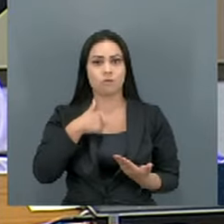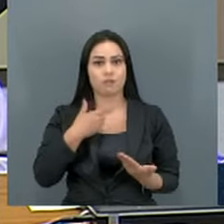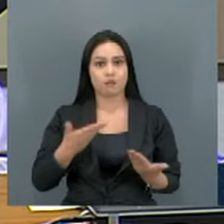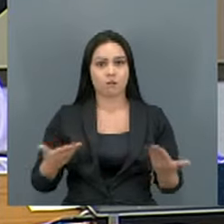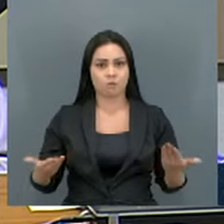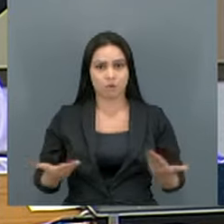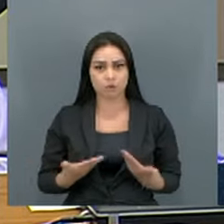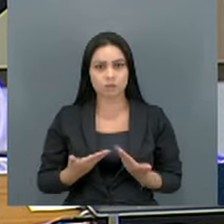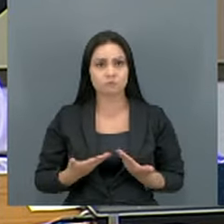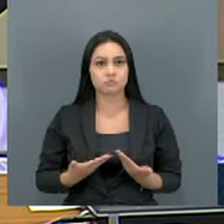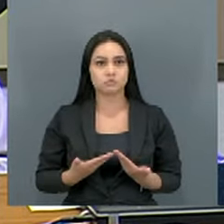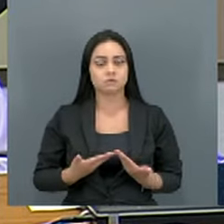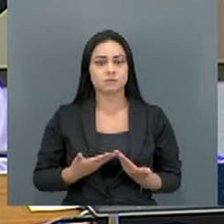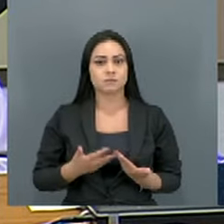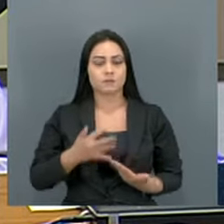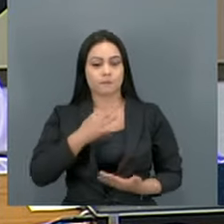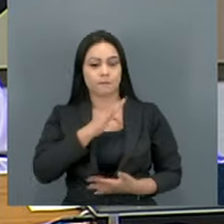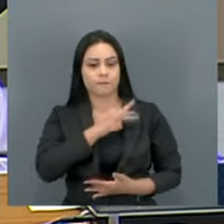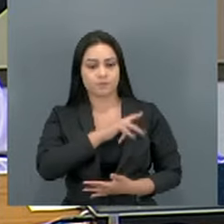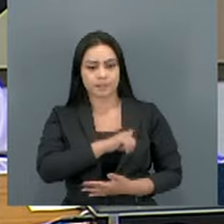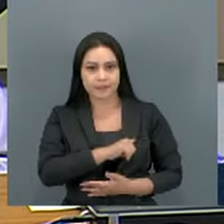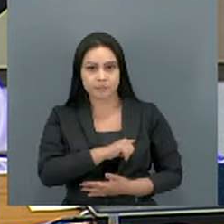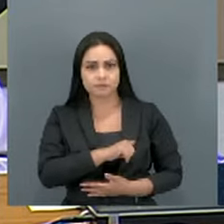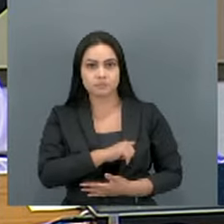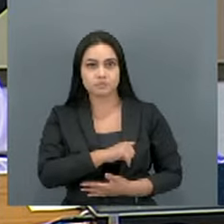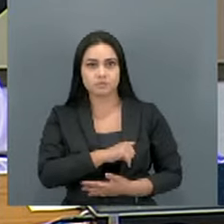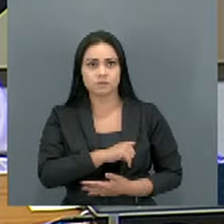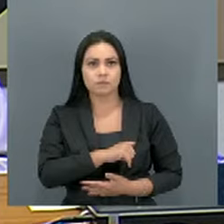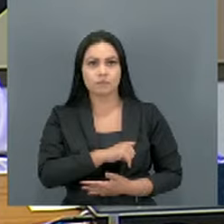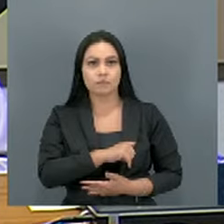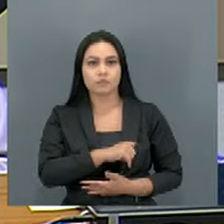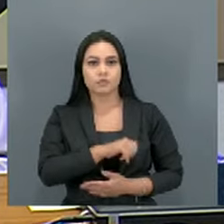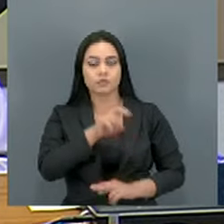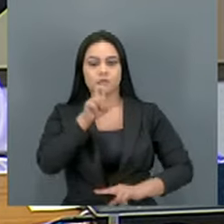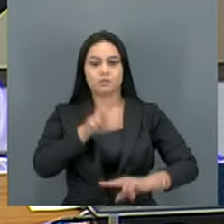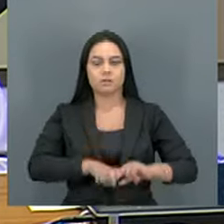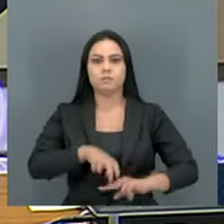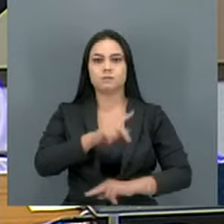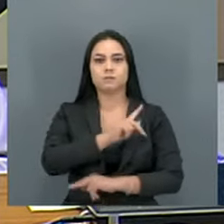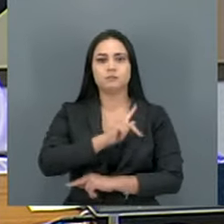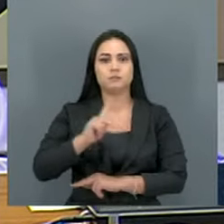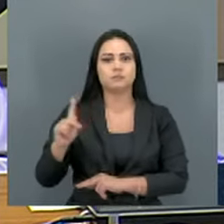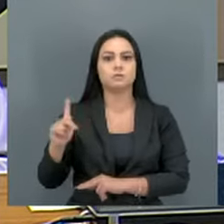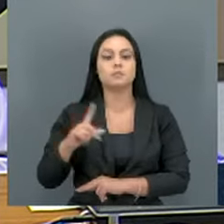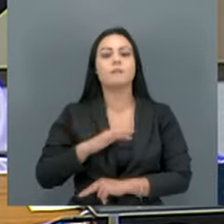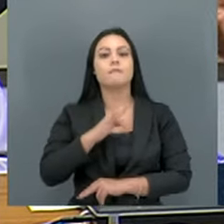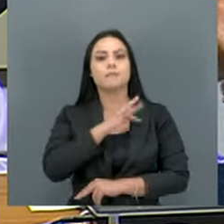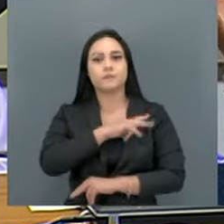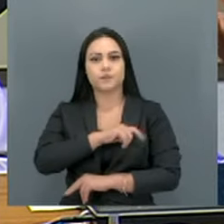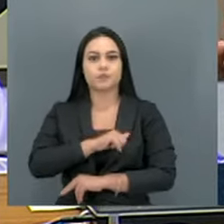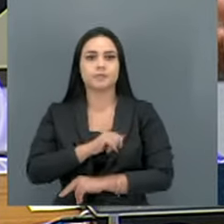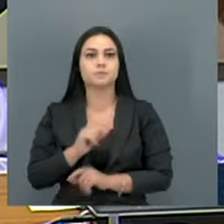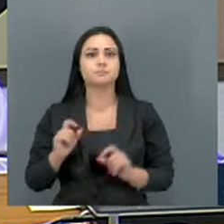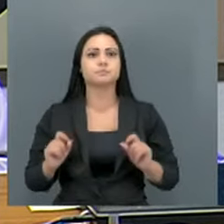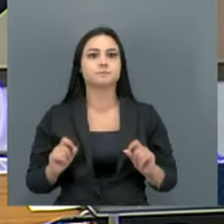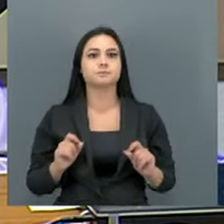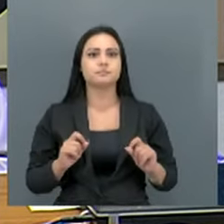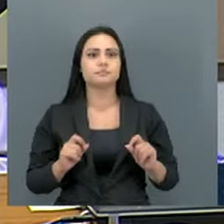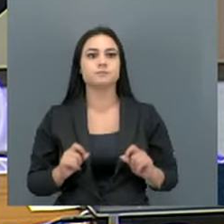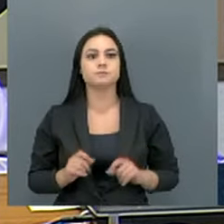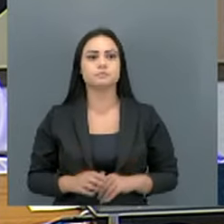hoje, agora, a FUNAI está na cadeira presidente da FUNAI